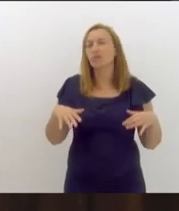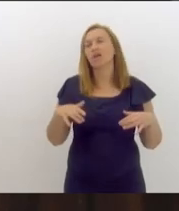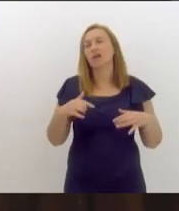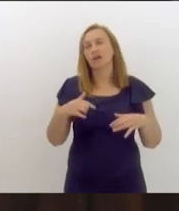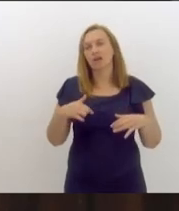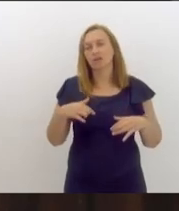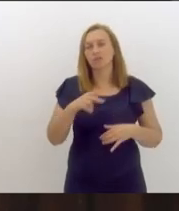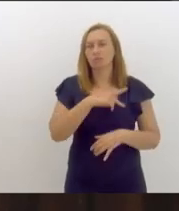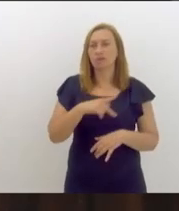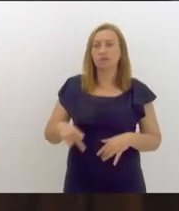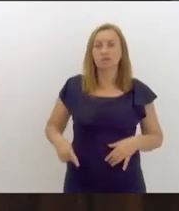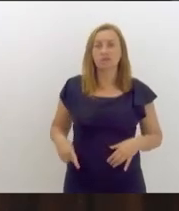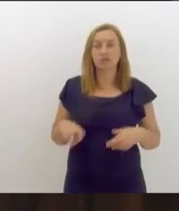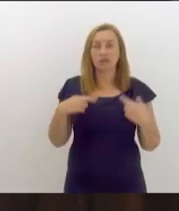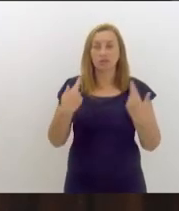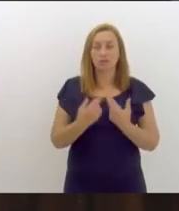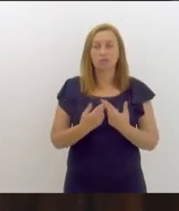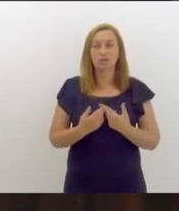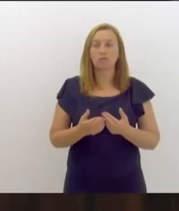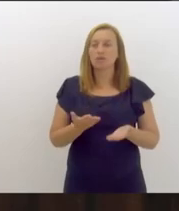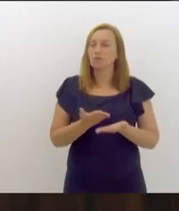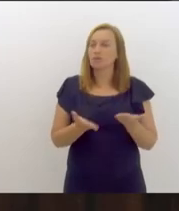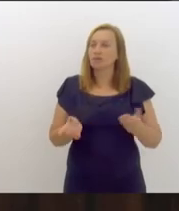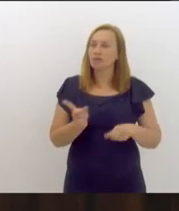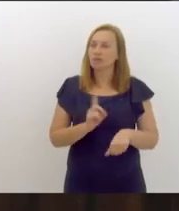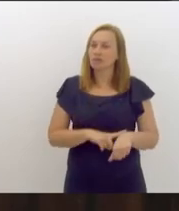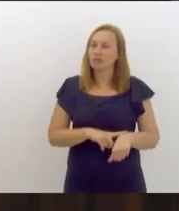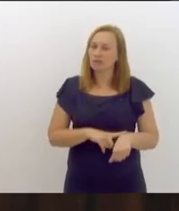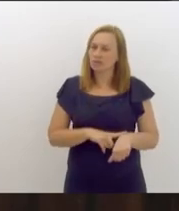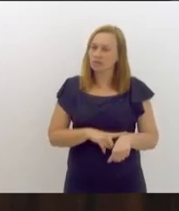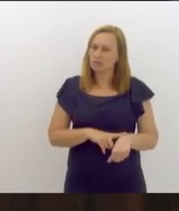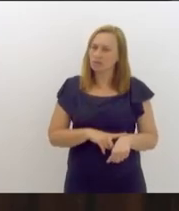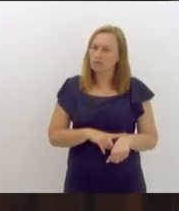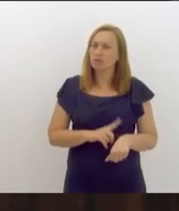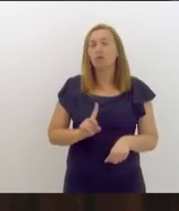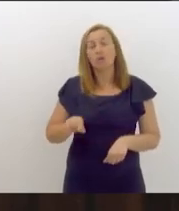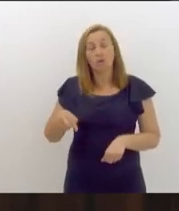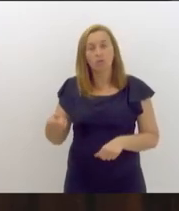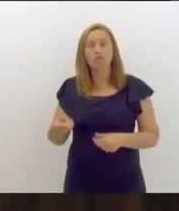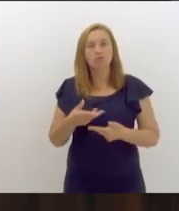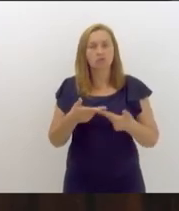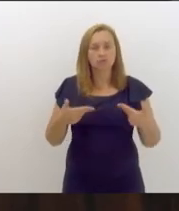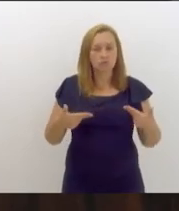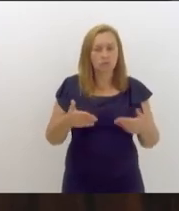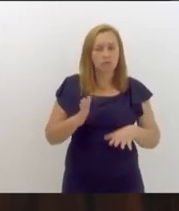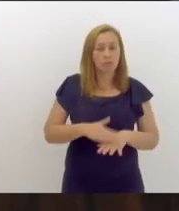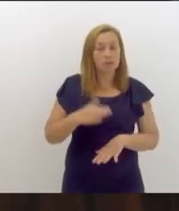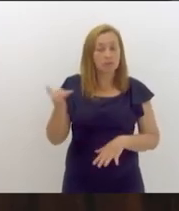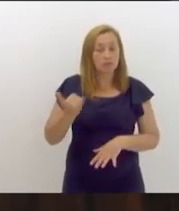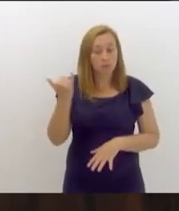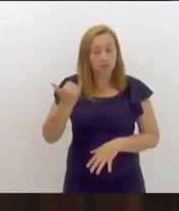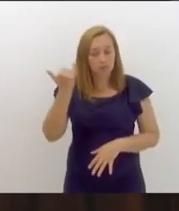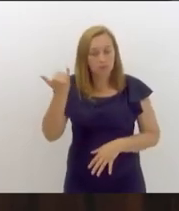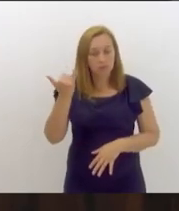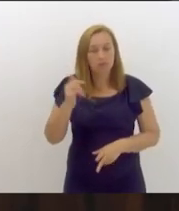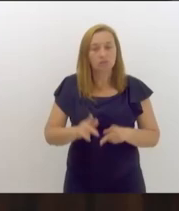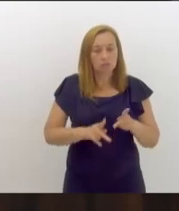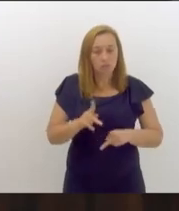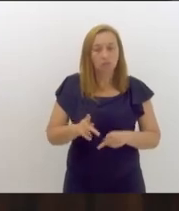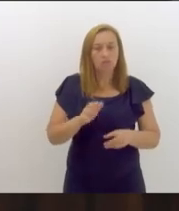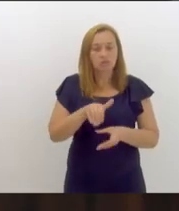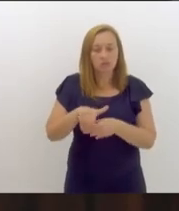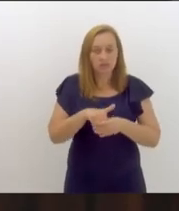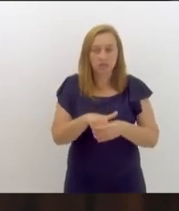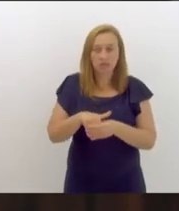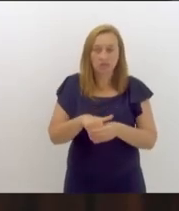sessão e para não perder tempo né Para que outras coisas mais importantes da população pode ser